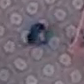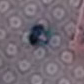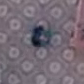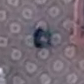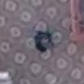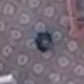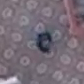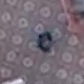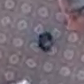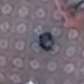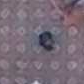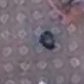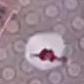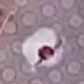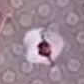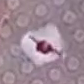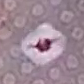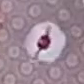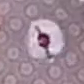interessa.